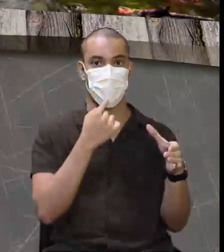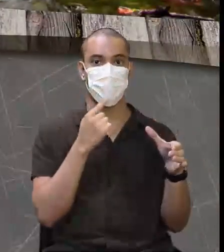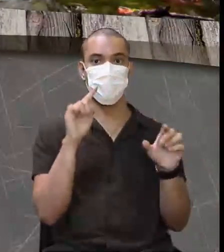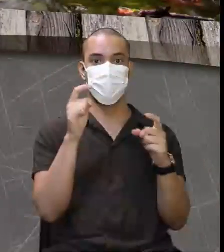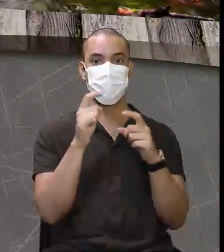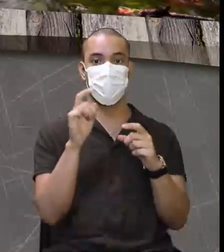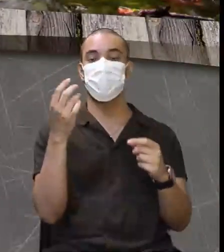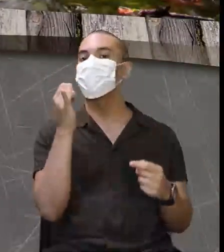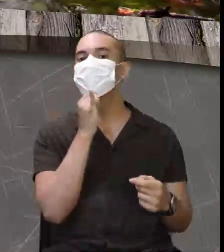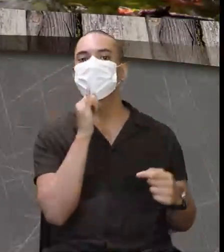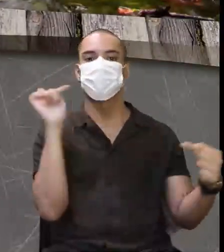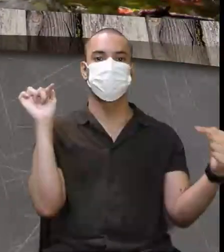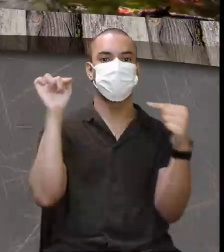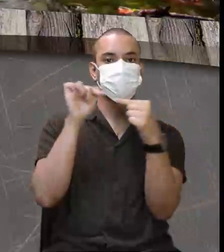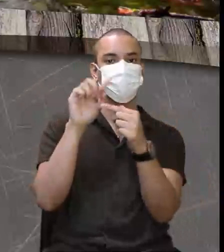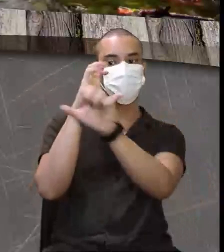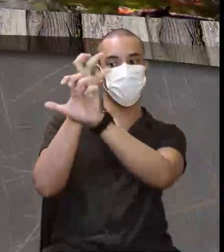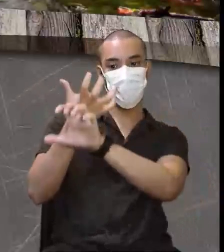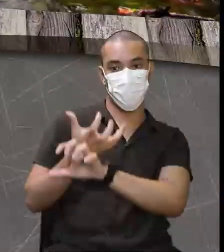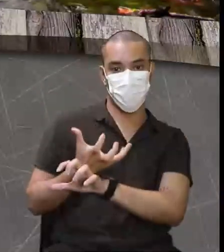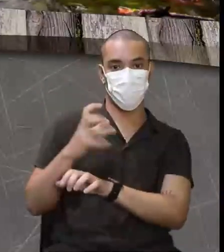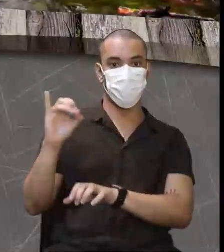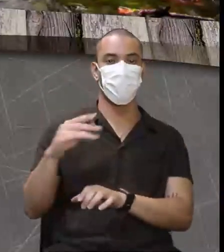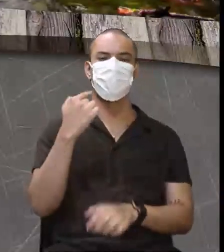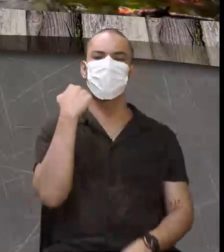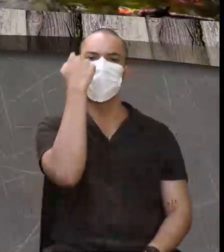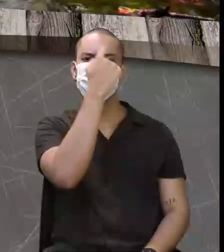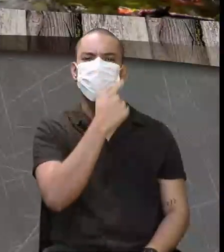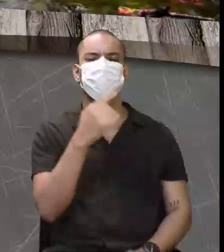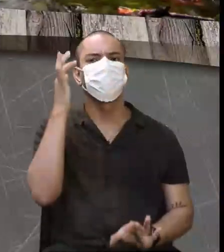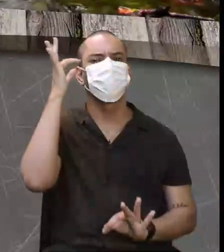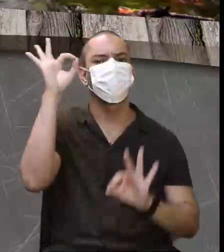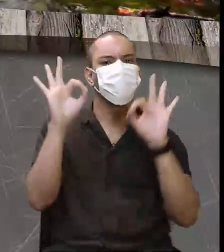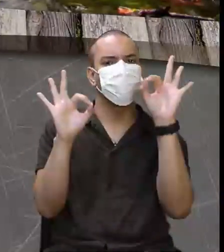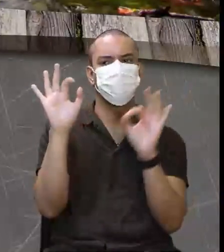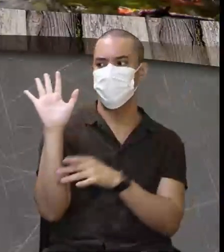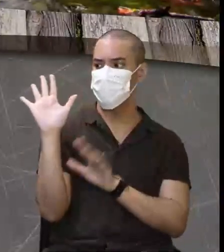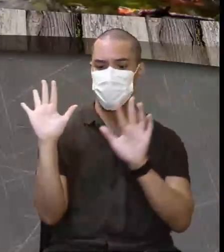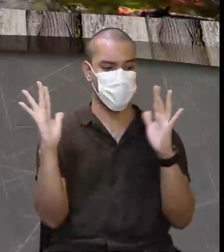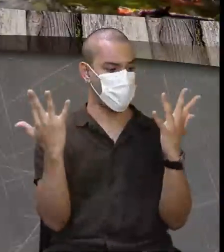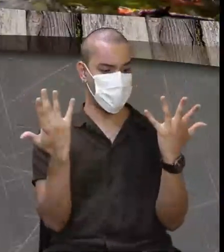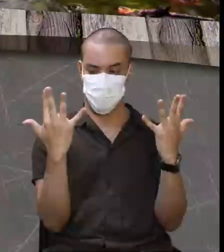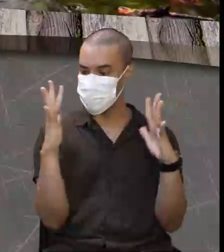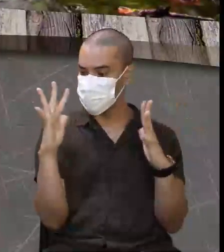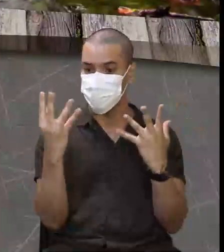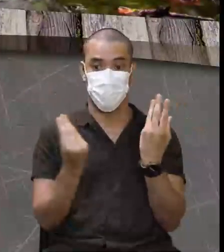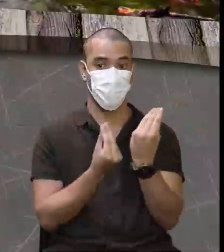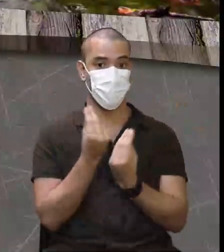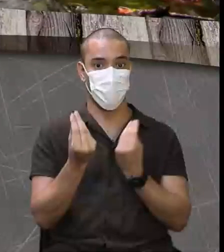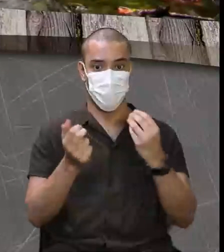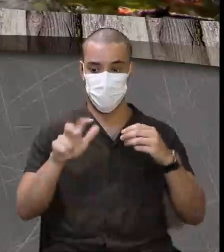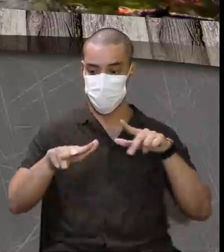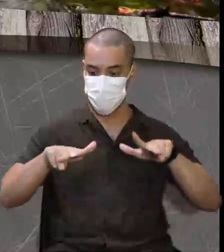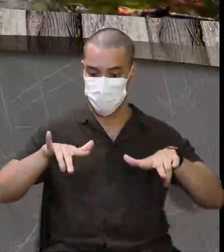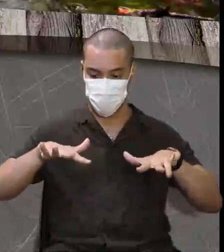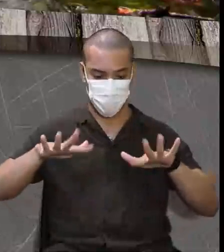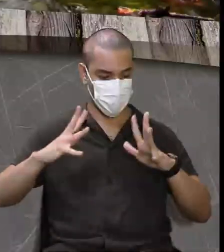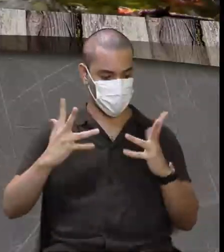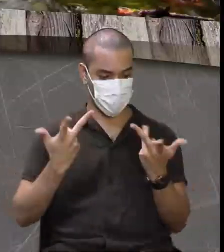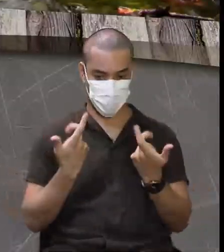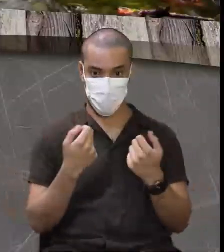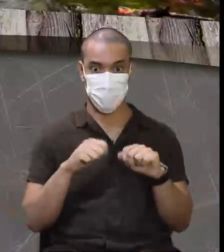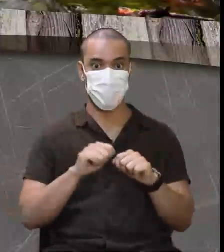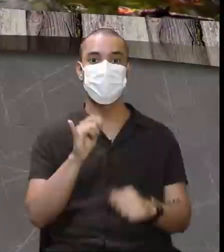esqueleto, formato, né? A constituição do rosto, constituição das mãos, tá? Aí a gente lembra, né, as